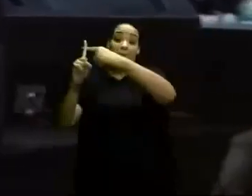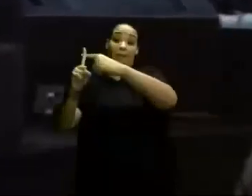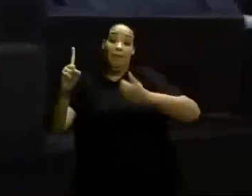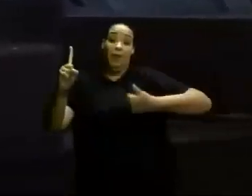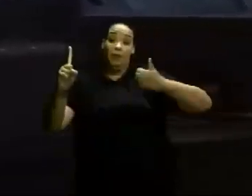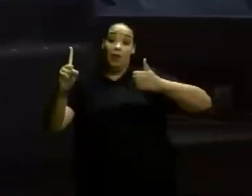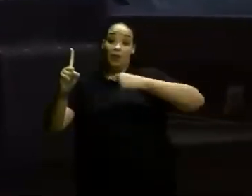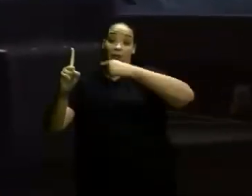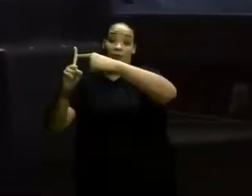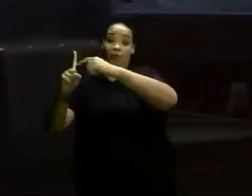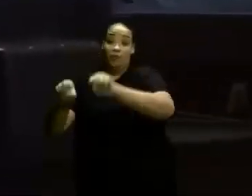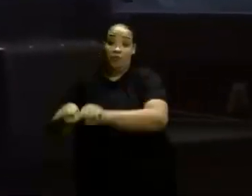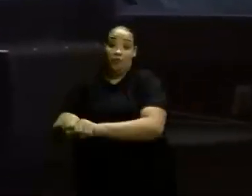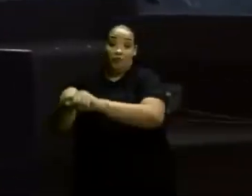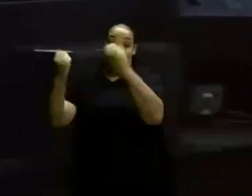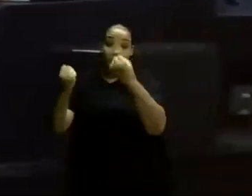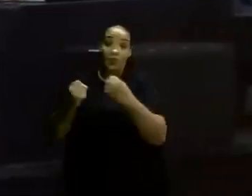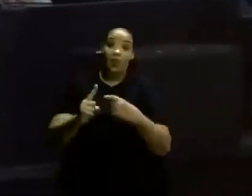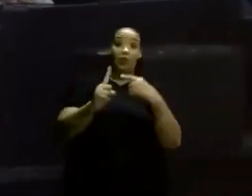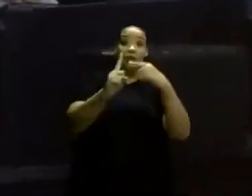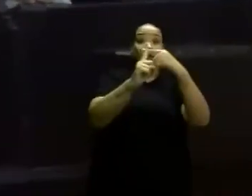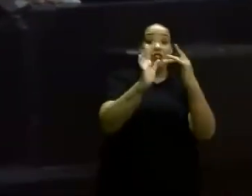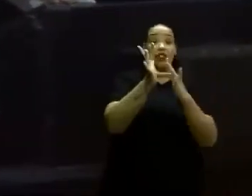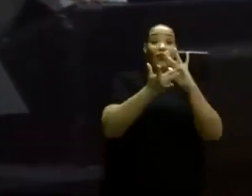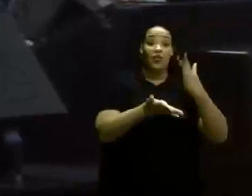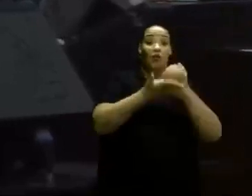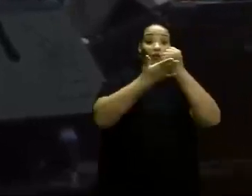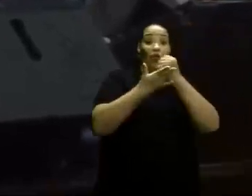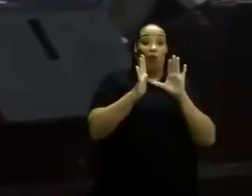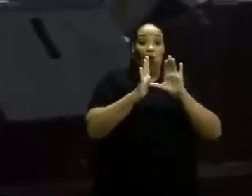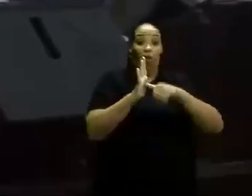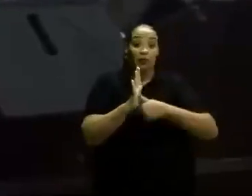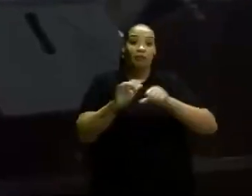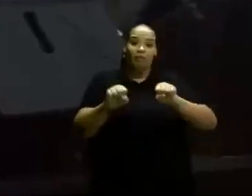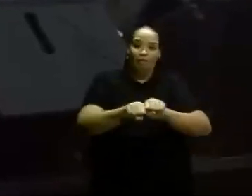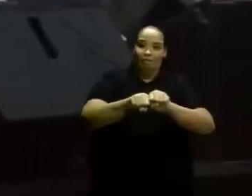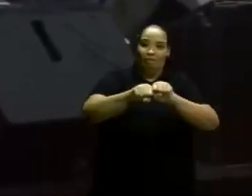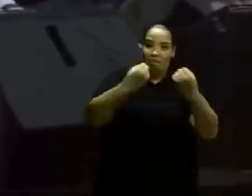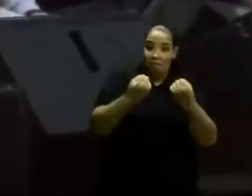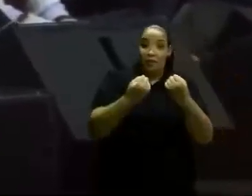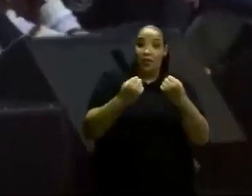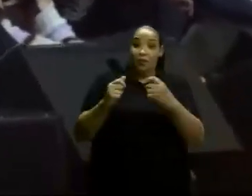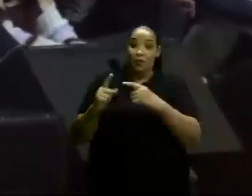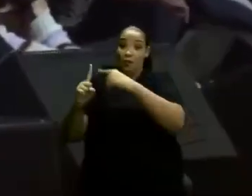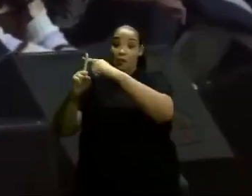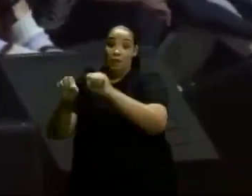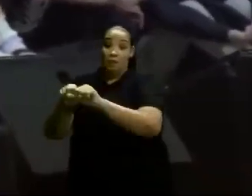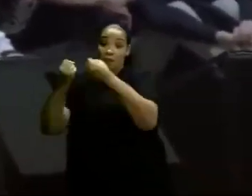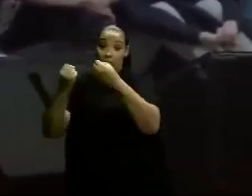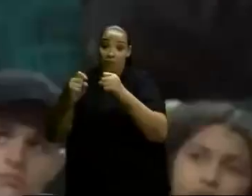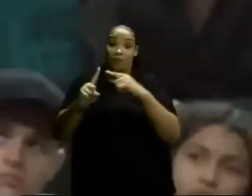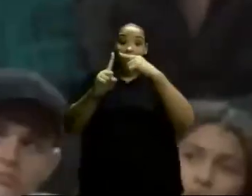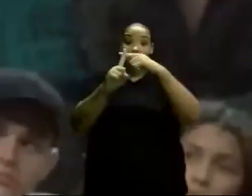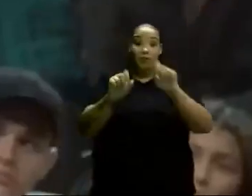diz o texto, e do outro, o ladrão que ele salvou. Quebraram as pernas do primeiro e depois as pernas